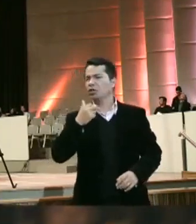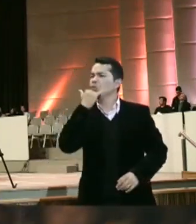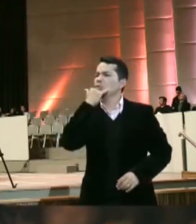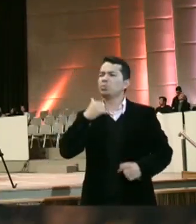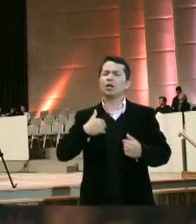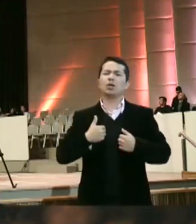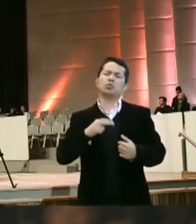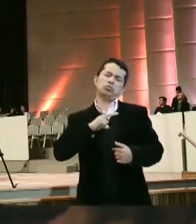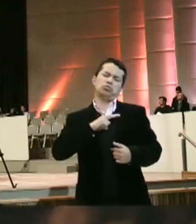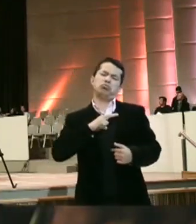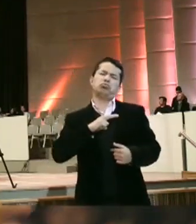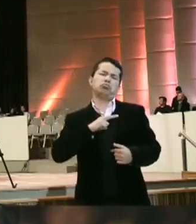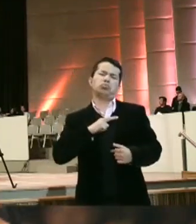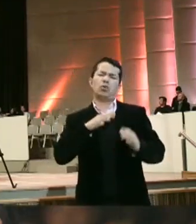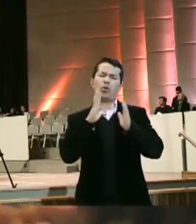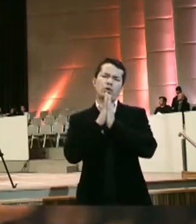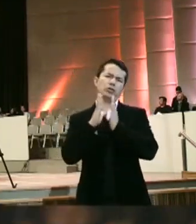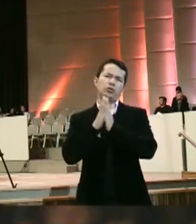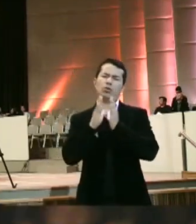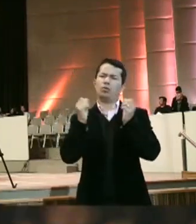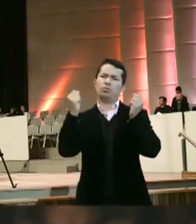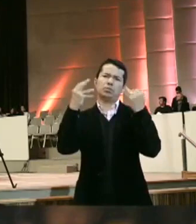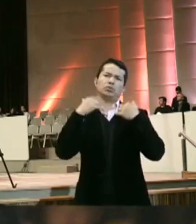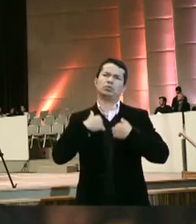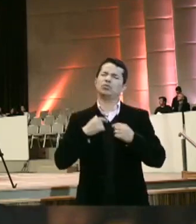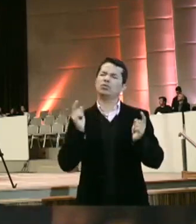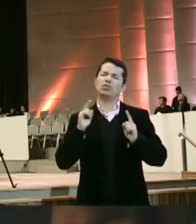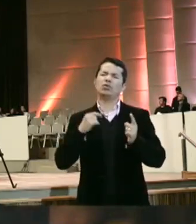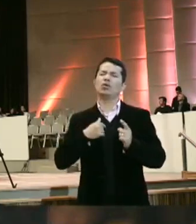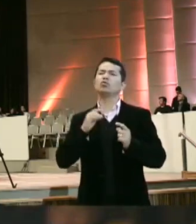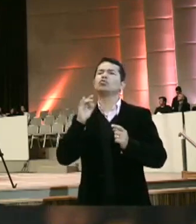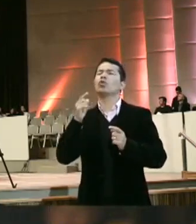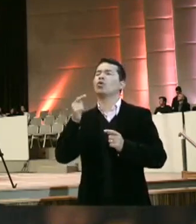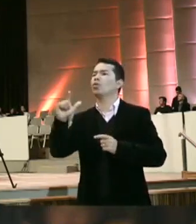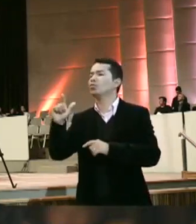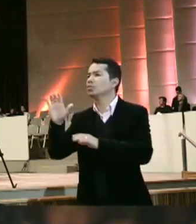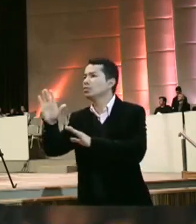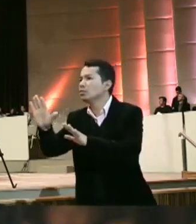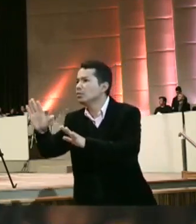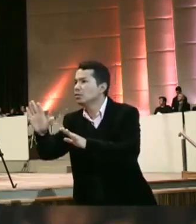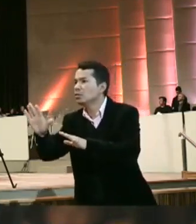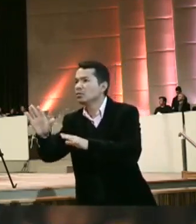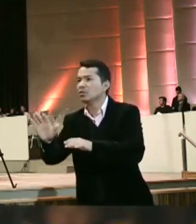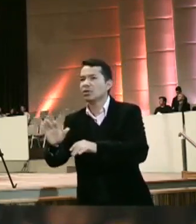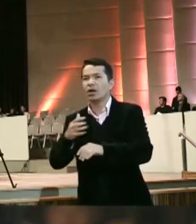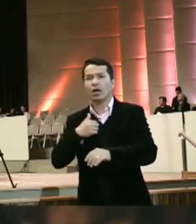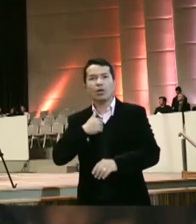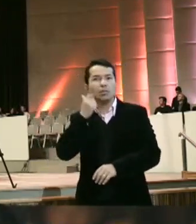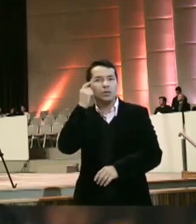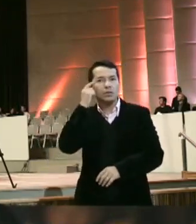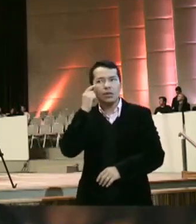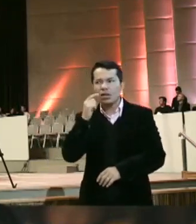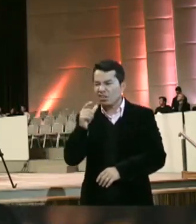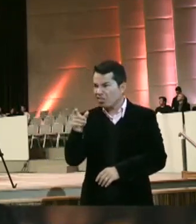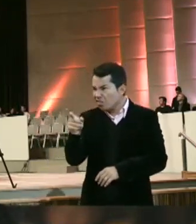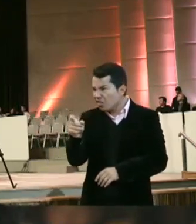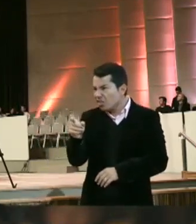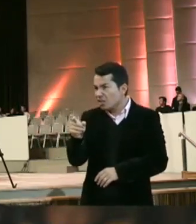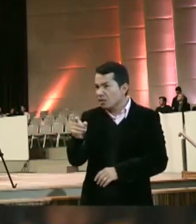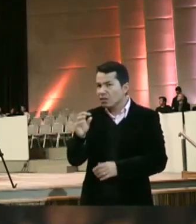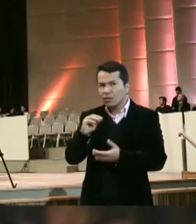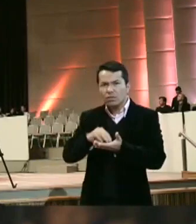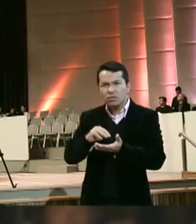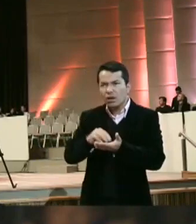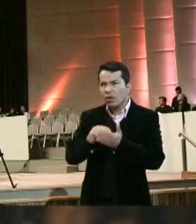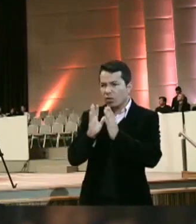minha vida é tão boa, eu não preciso orar por mim, eu oro pelos outros. Eu falei assim: que pena que você nunca orou por você mesmo,